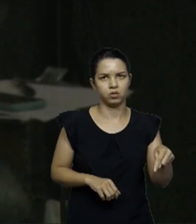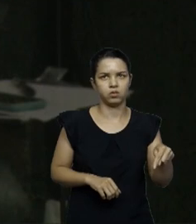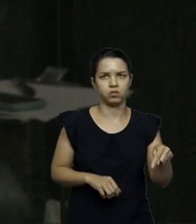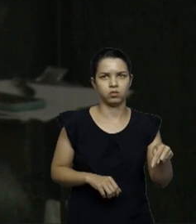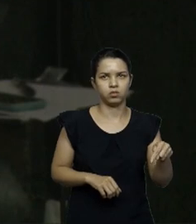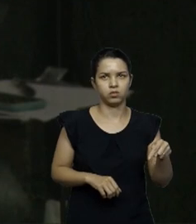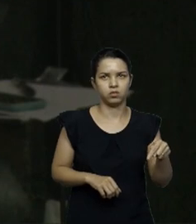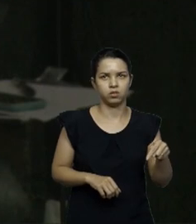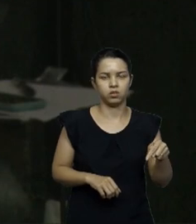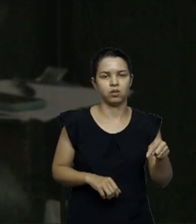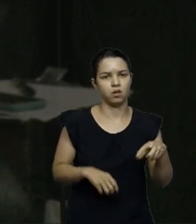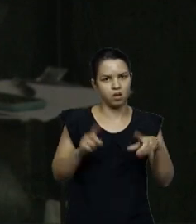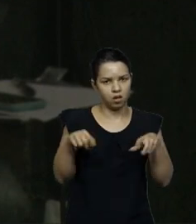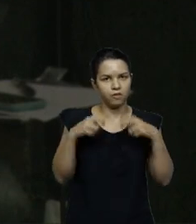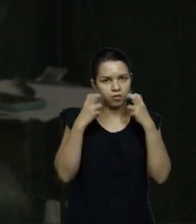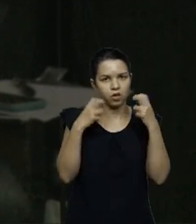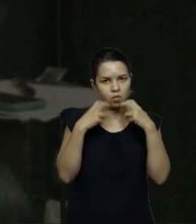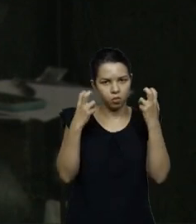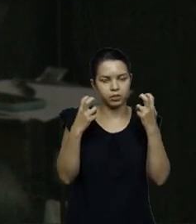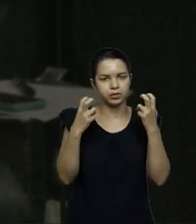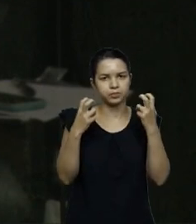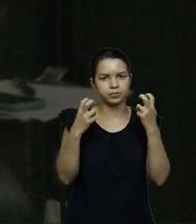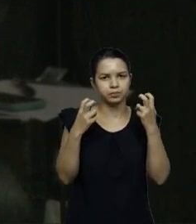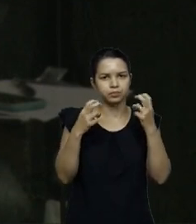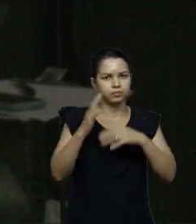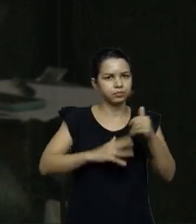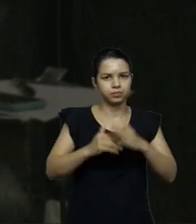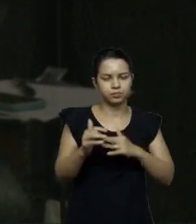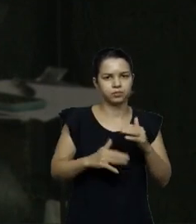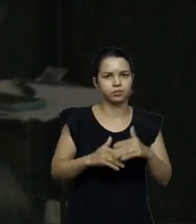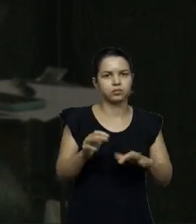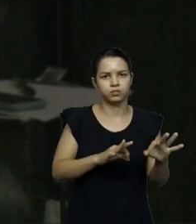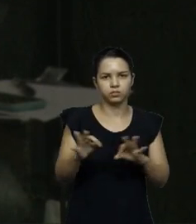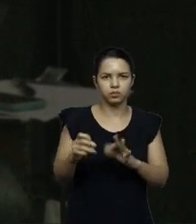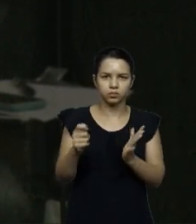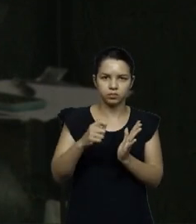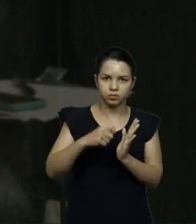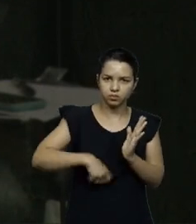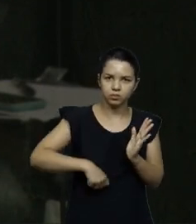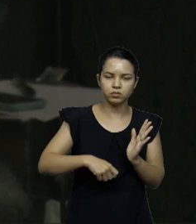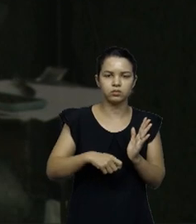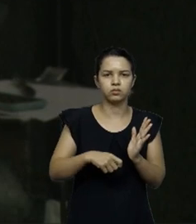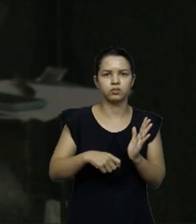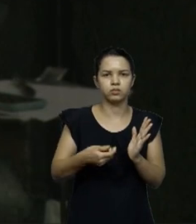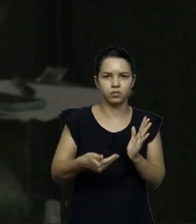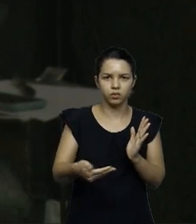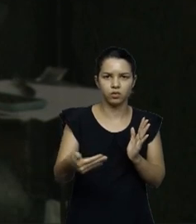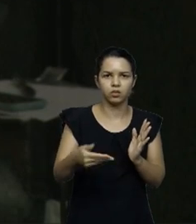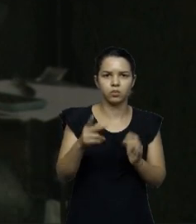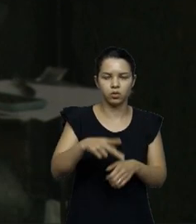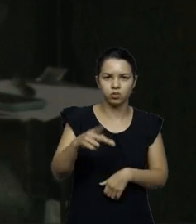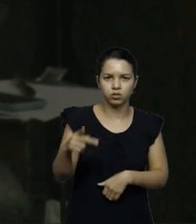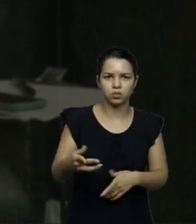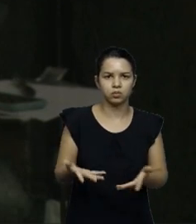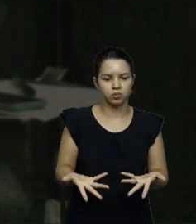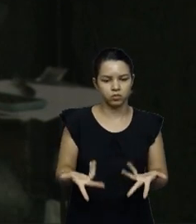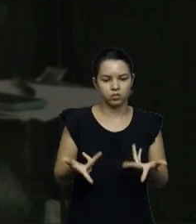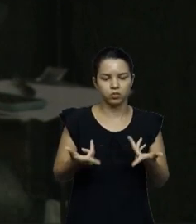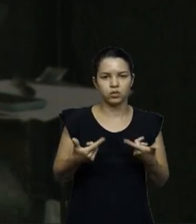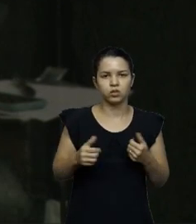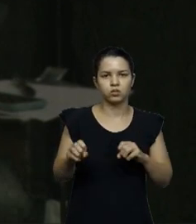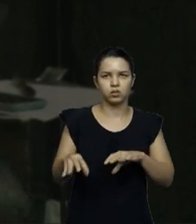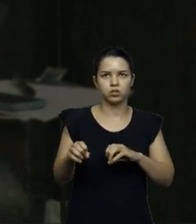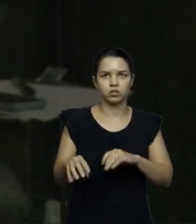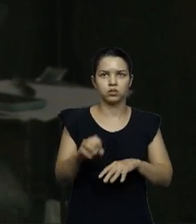para Sede É uma vergonha não tem competência para fazer concurso para colocar professor que vai dar qualidade para a educação Catarinense